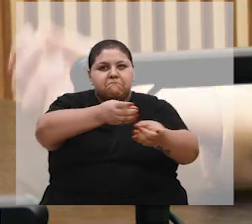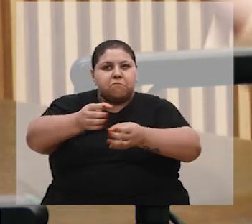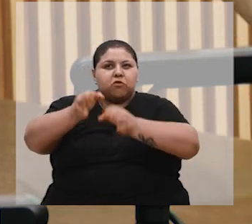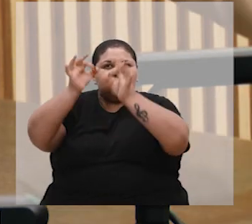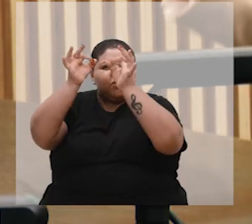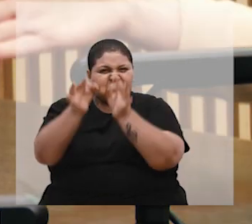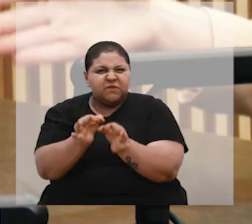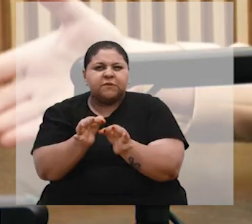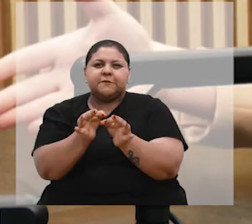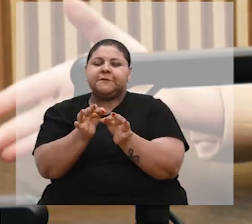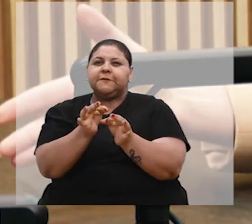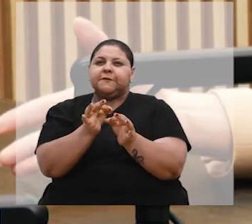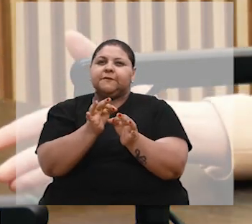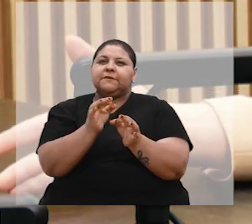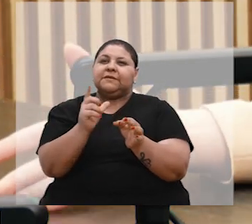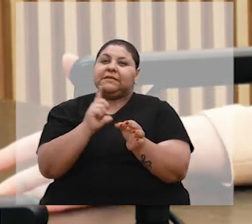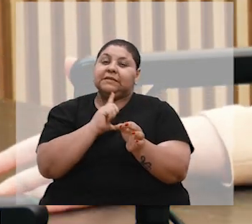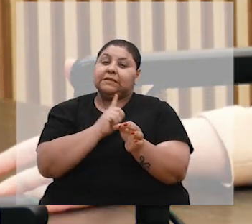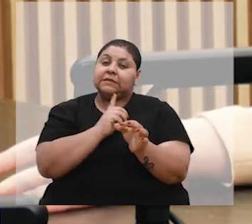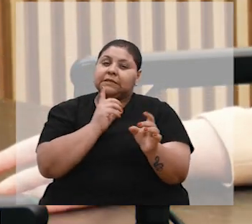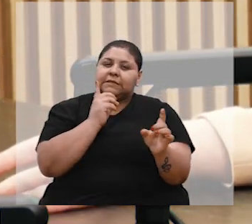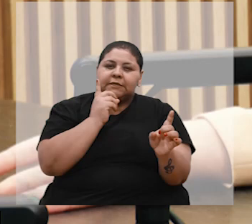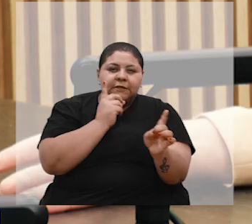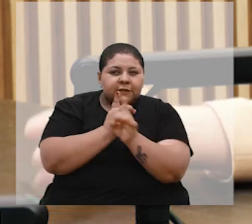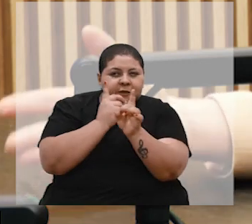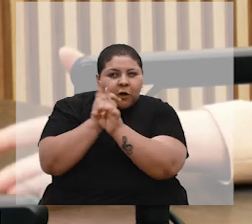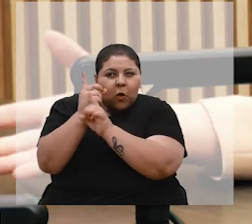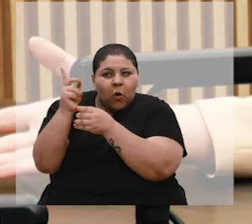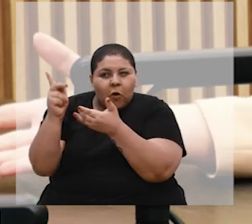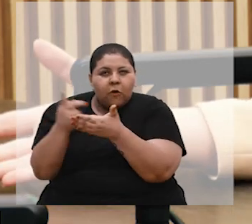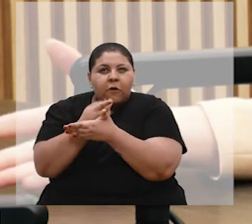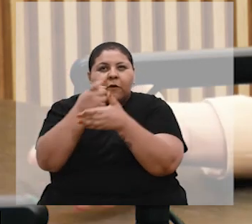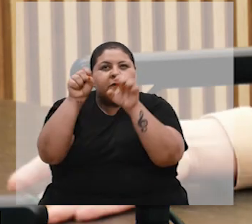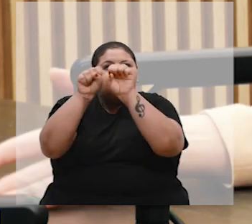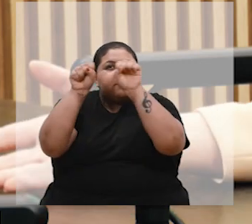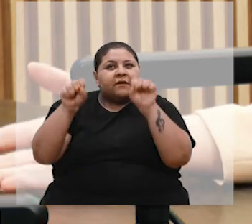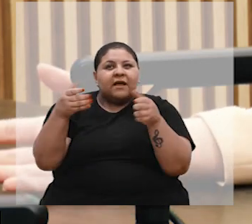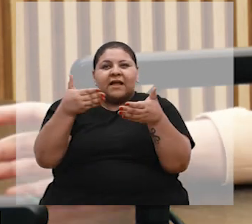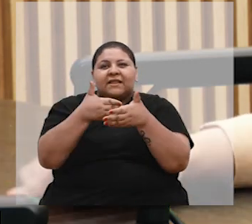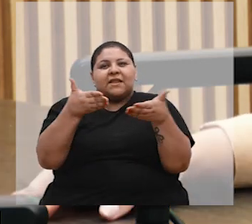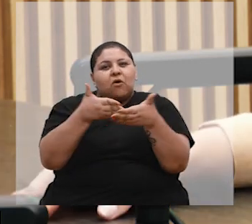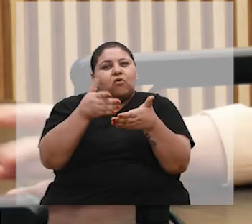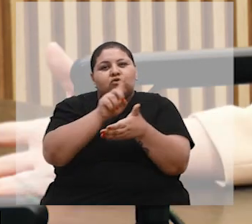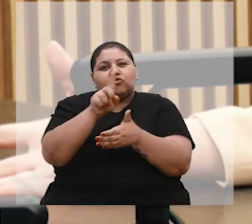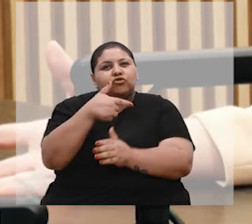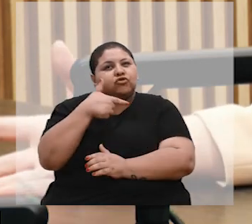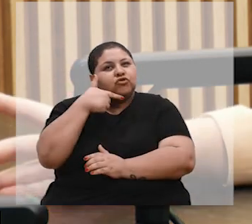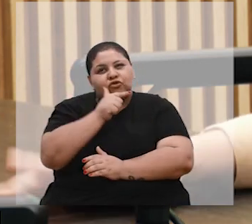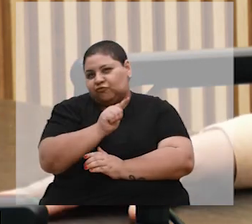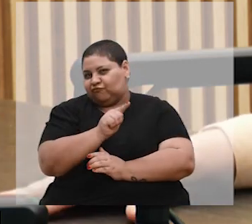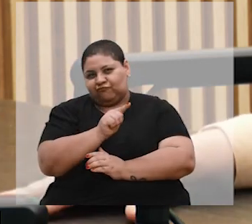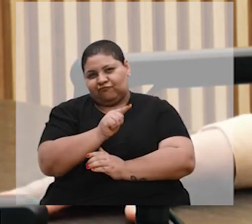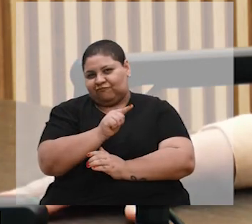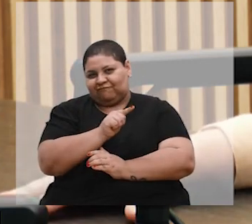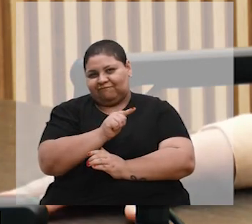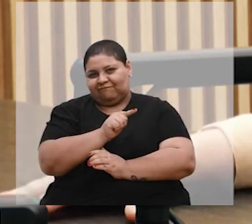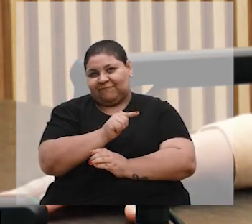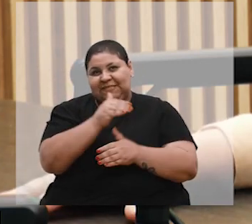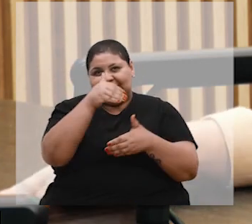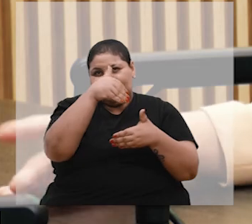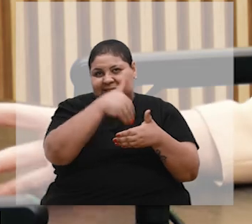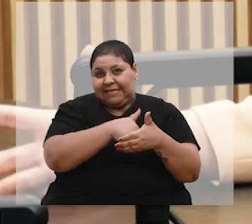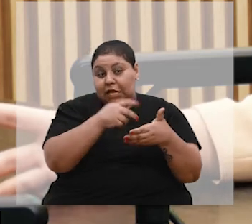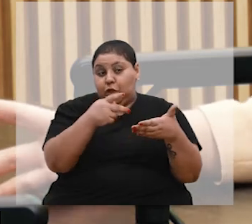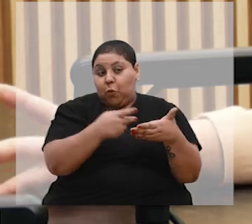competentes tentando encontrar a falha desse sistema, e até hoje a gente não tem nada técnico encontrado